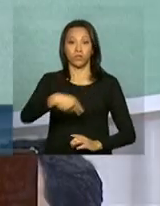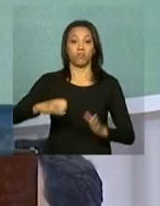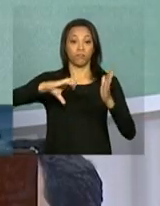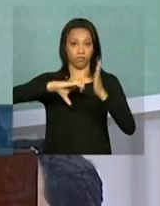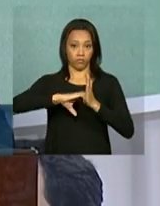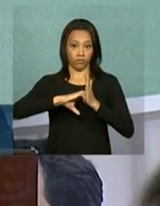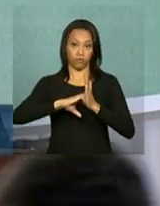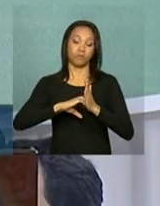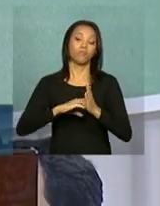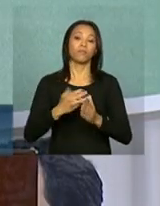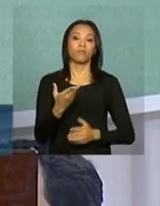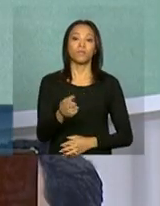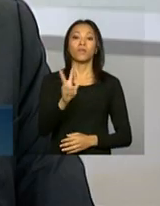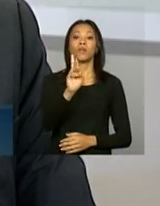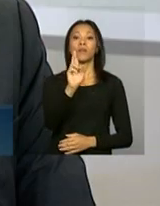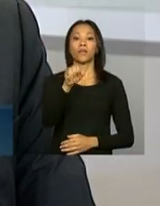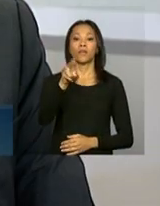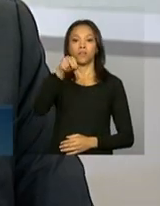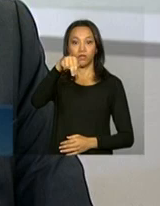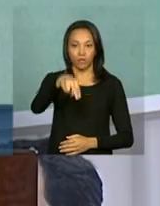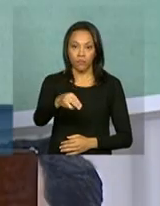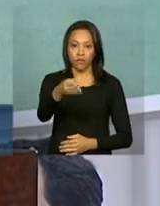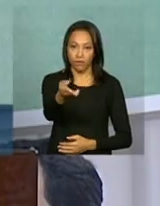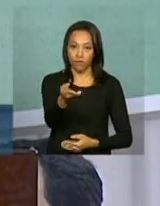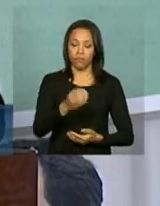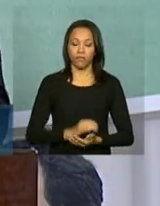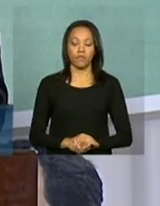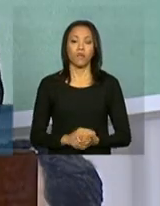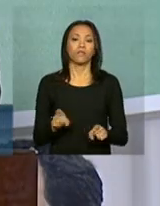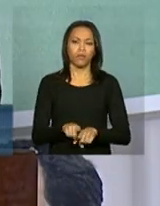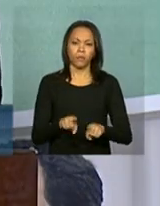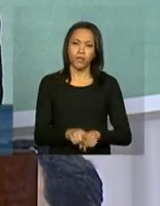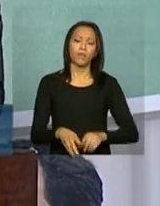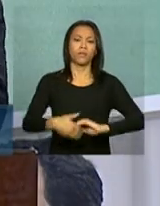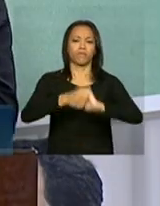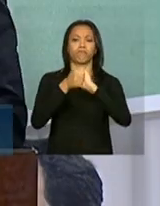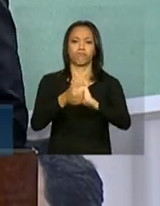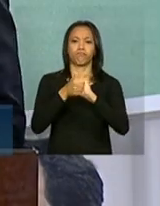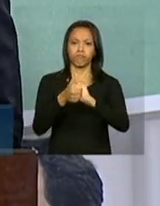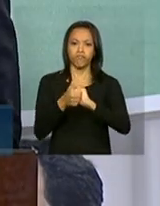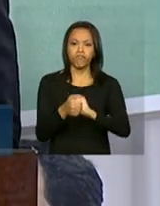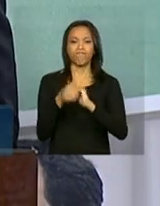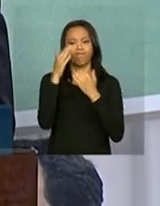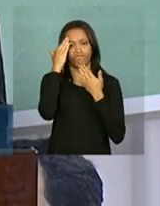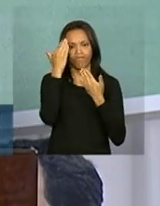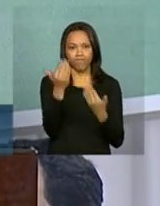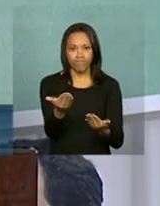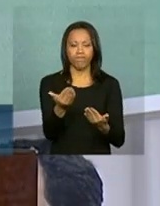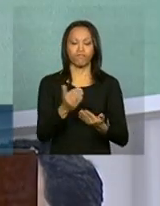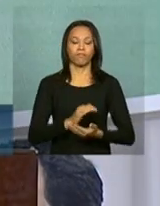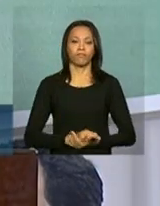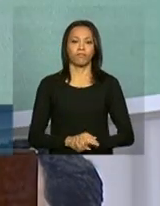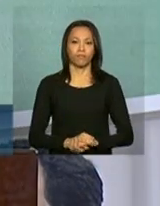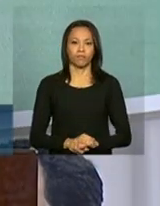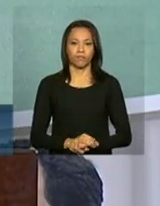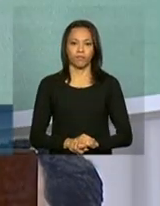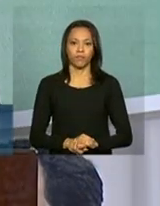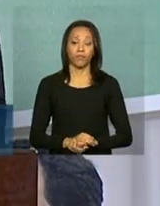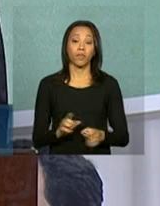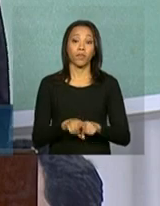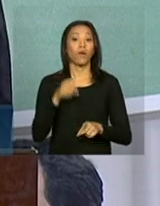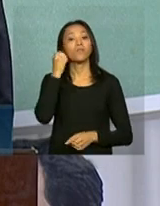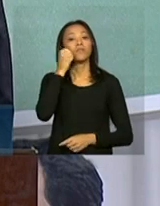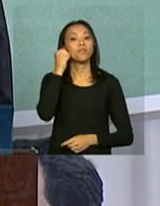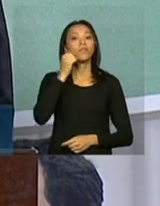Federal, presidente Renan Calheiros. Quero estender também um agradecimento ao senador